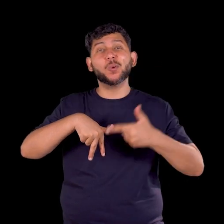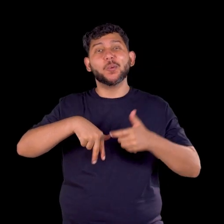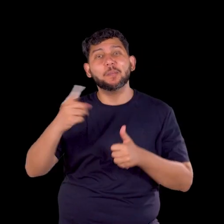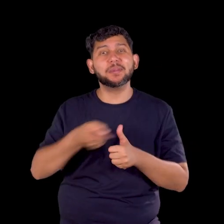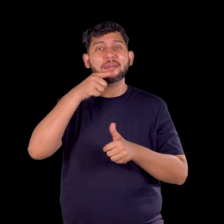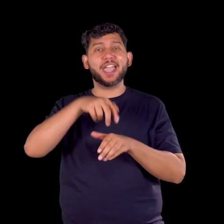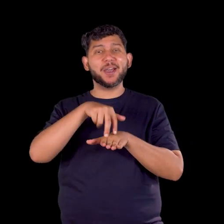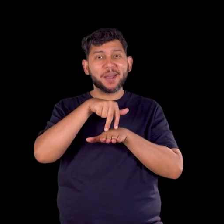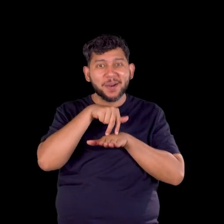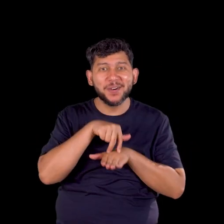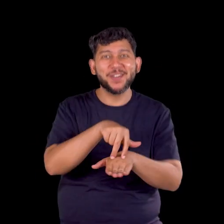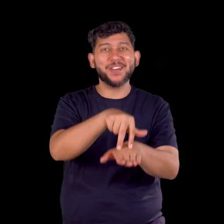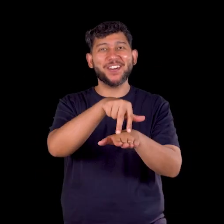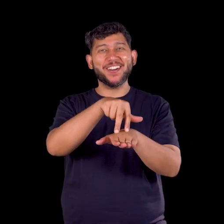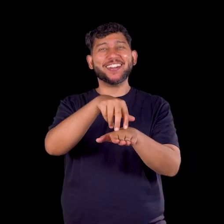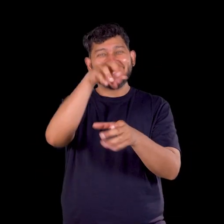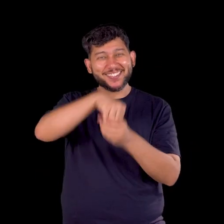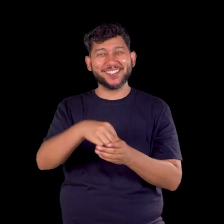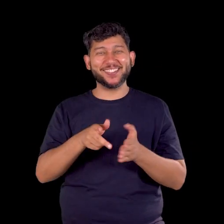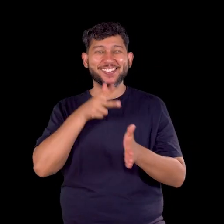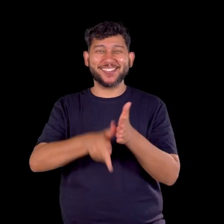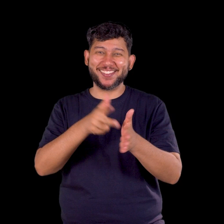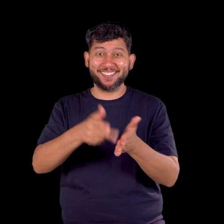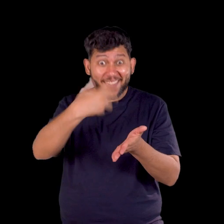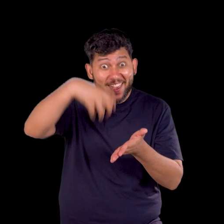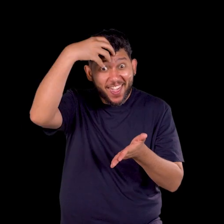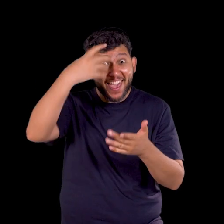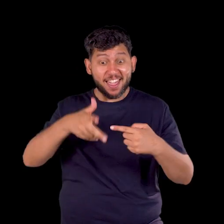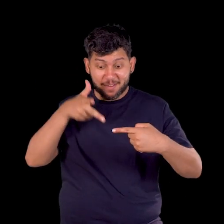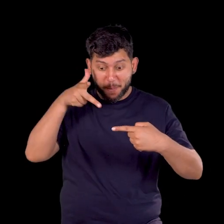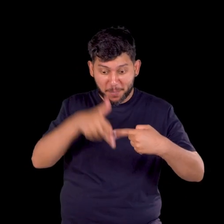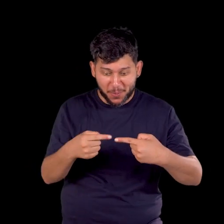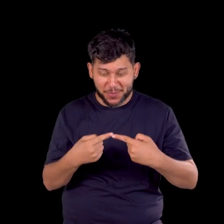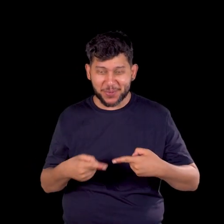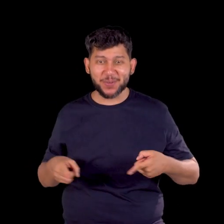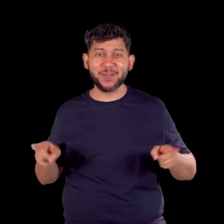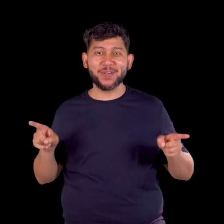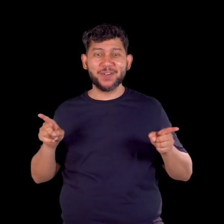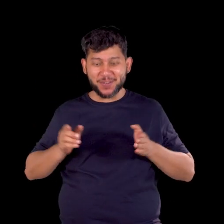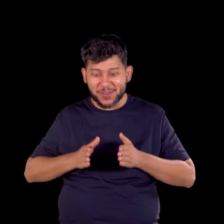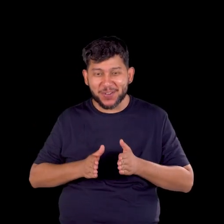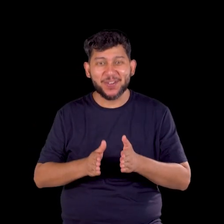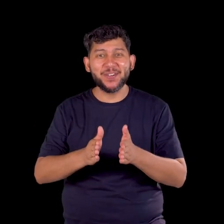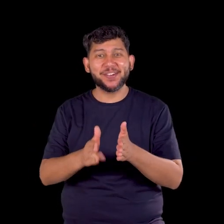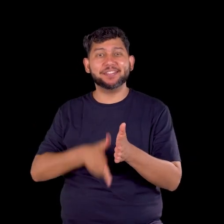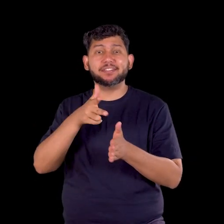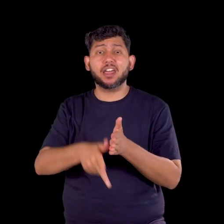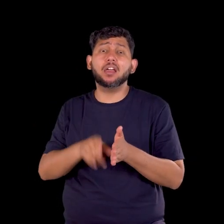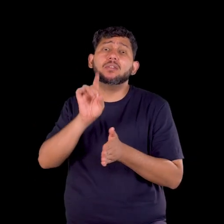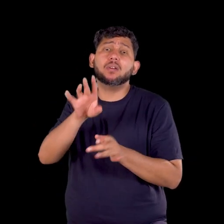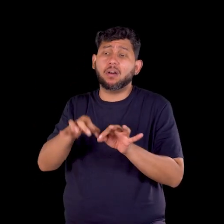inaugural. O monarca inaugurava a Estrada de Ferro do Brasil, que tinha apenas 14 quilômetros de